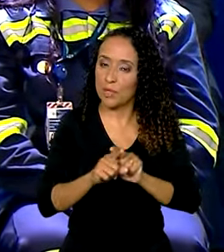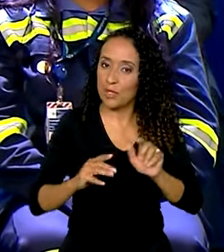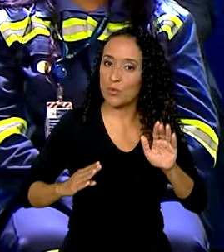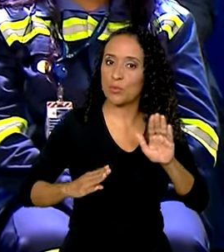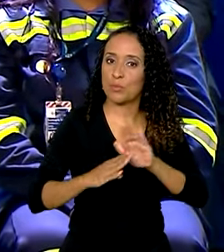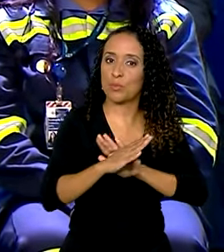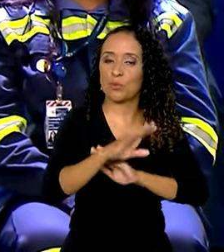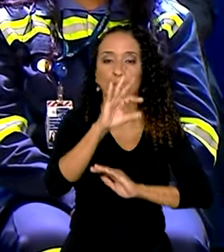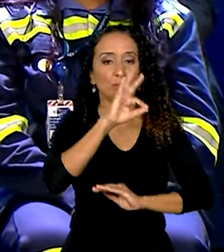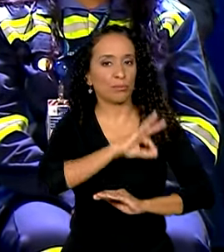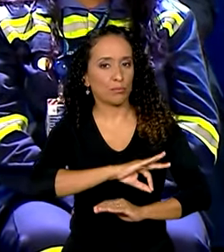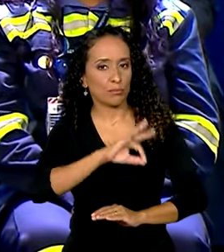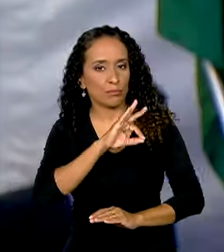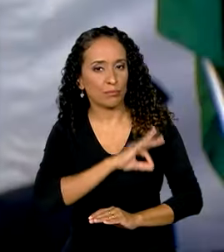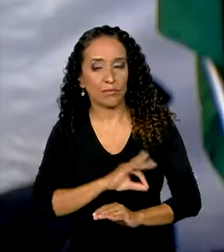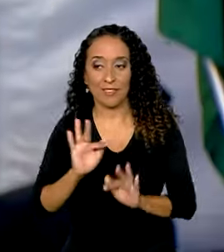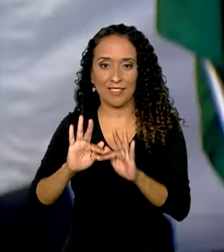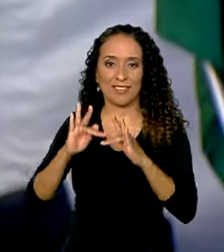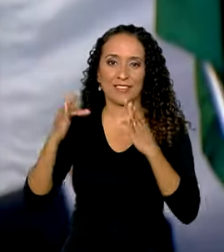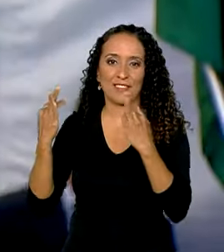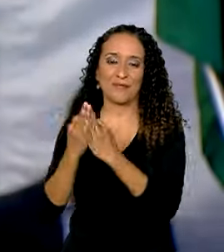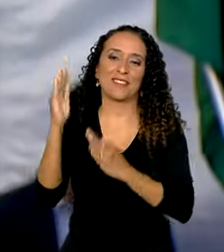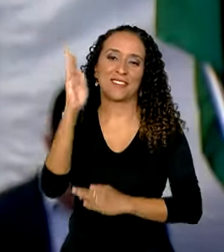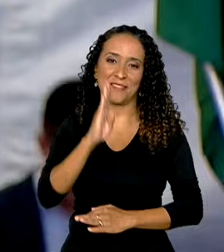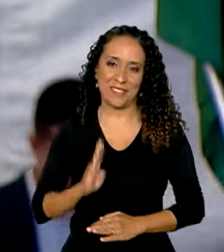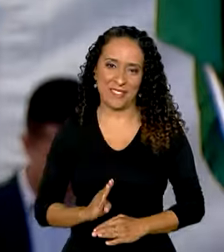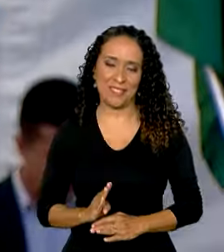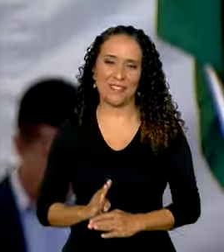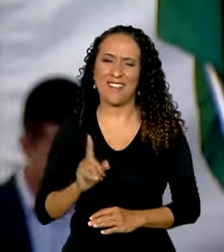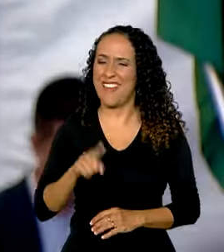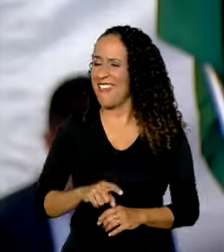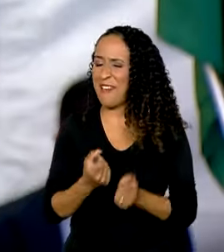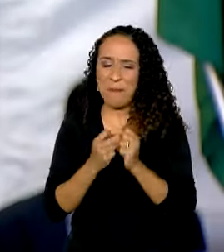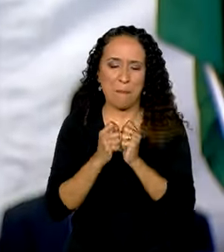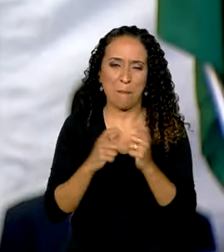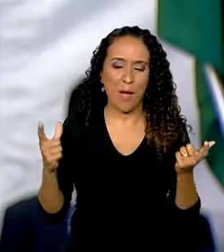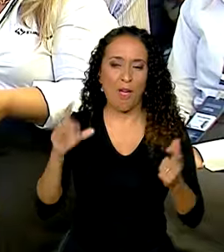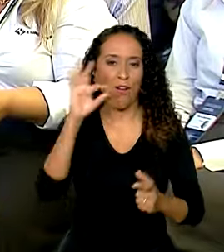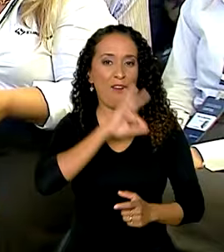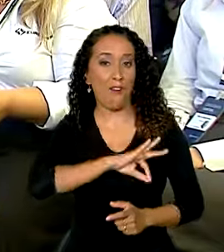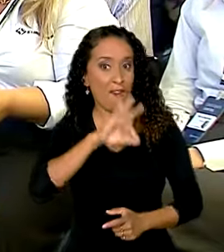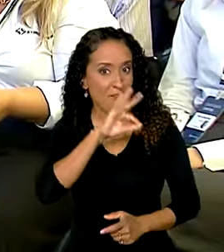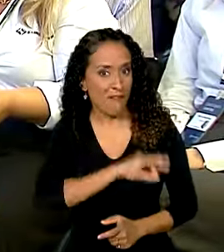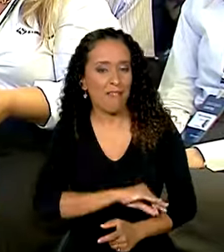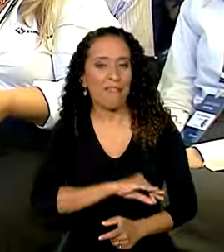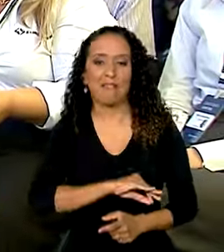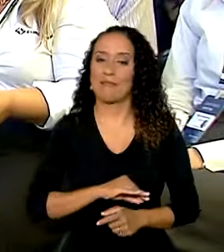a renda das famílias brasileiras. É a maior renda